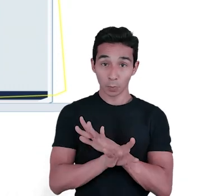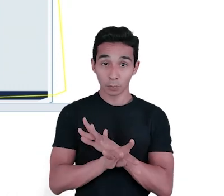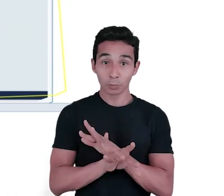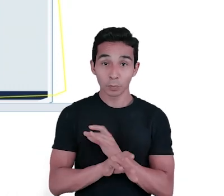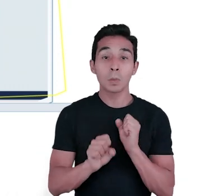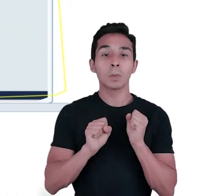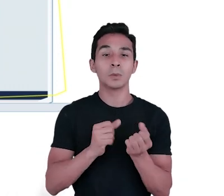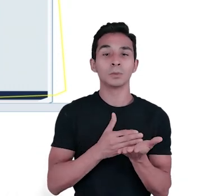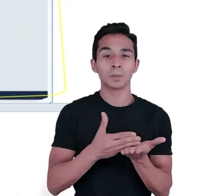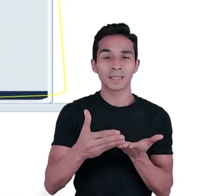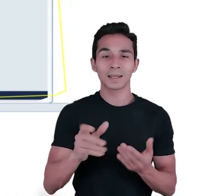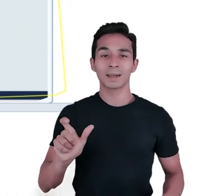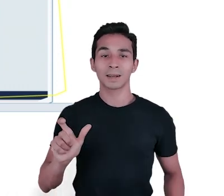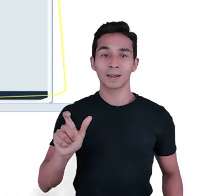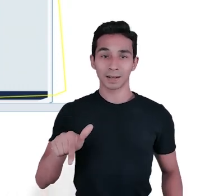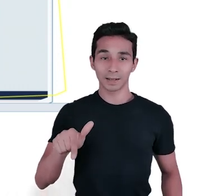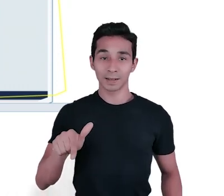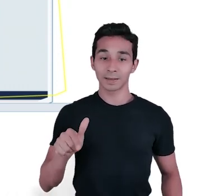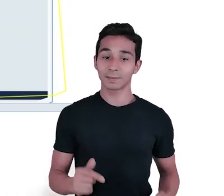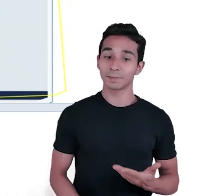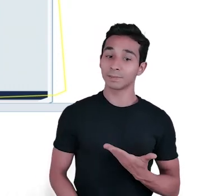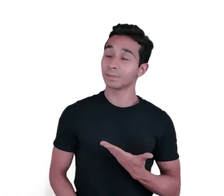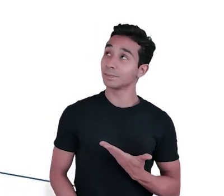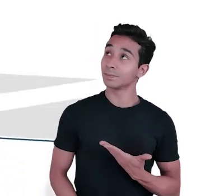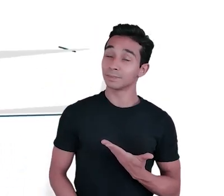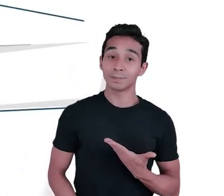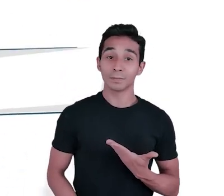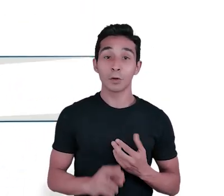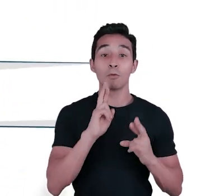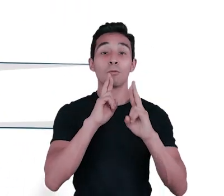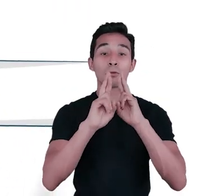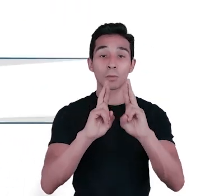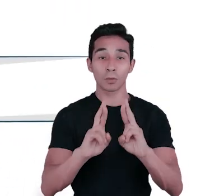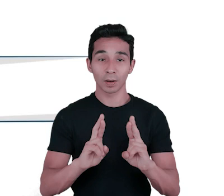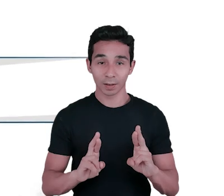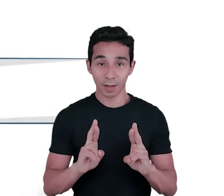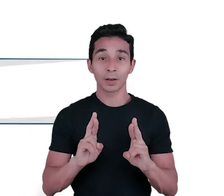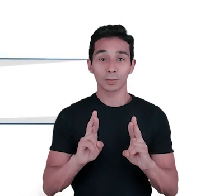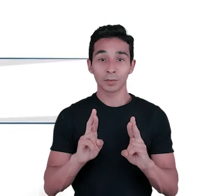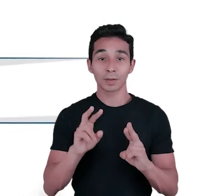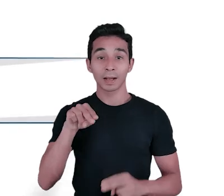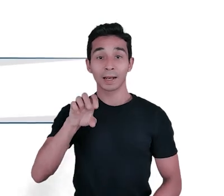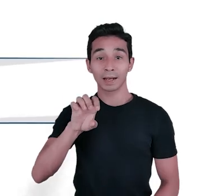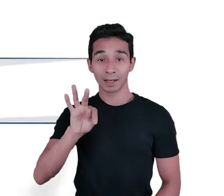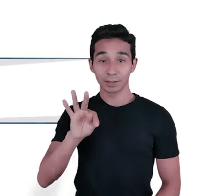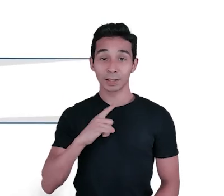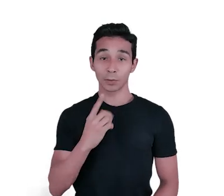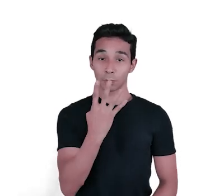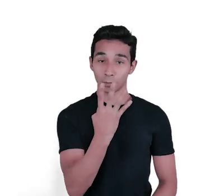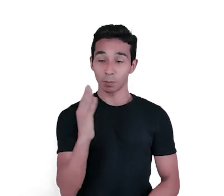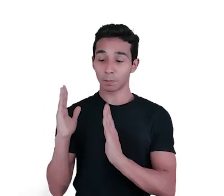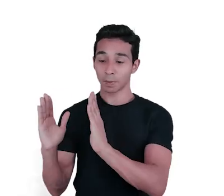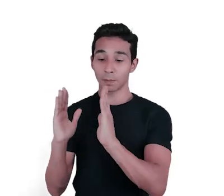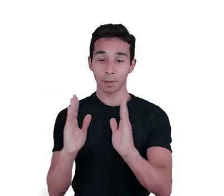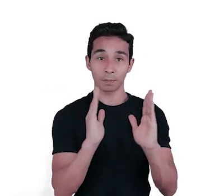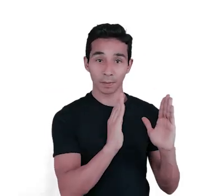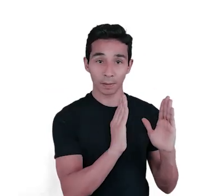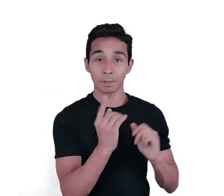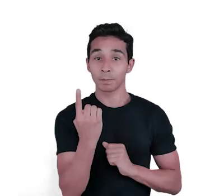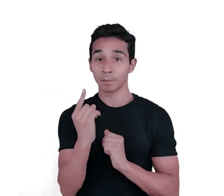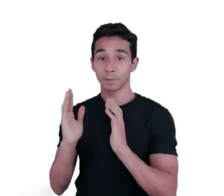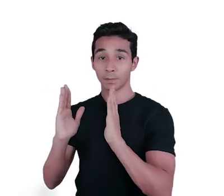começar, clique em Formulário Título NET. O formulário tem 4 etapas de preenchimento. Na primeira